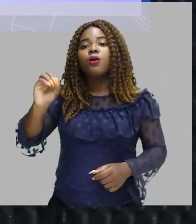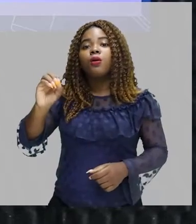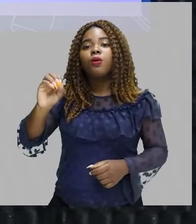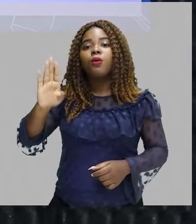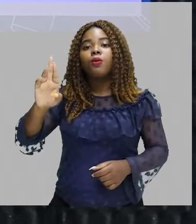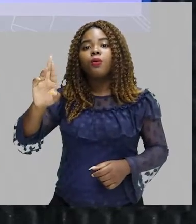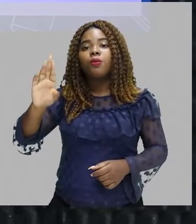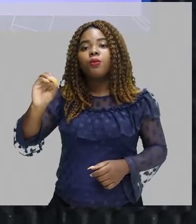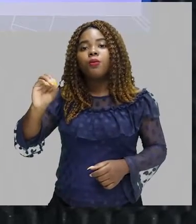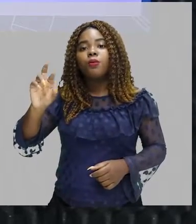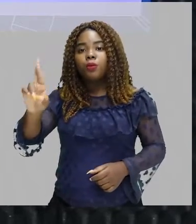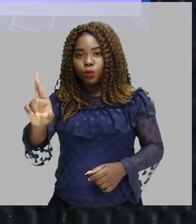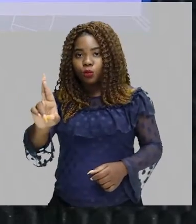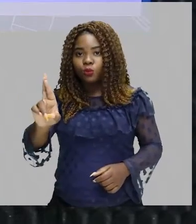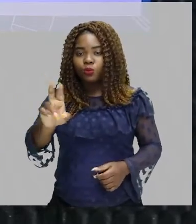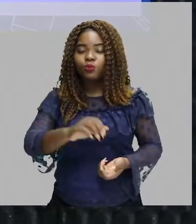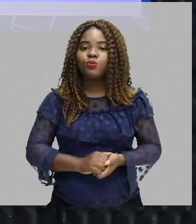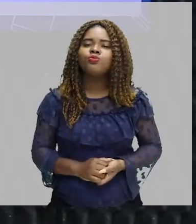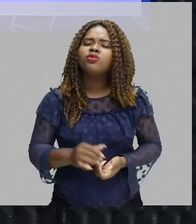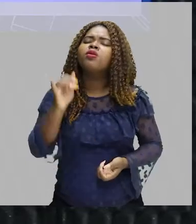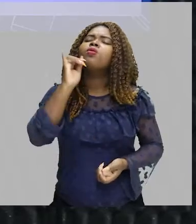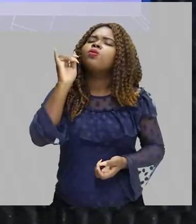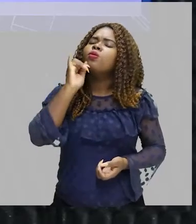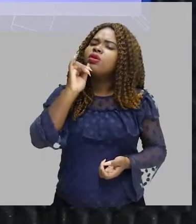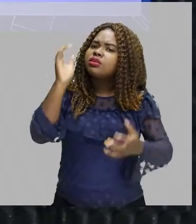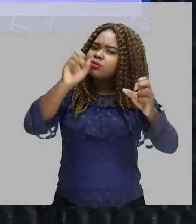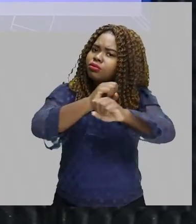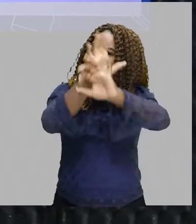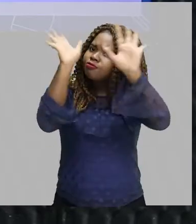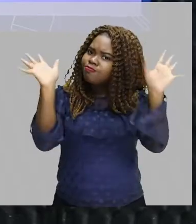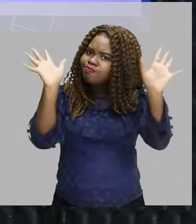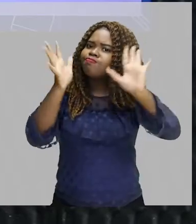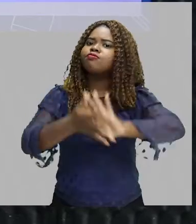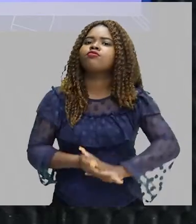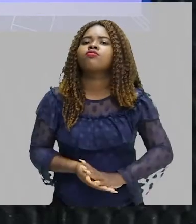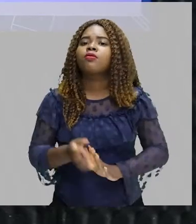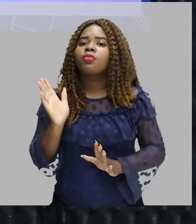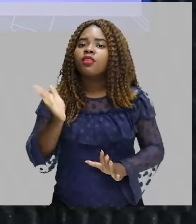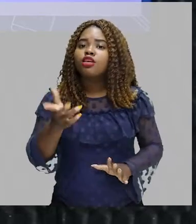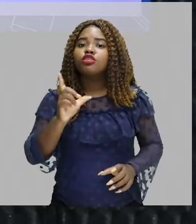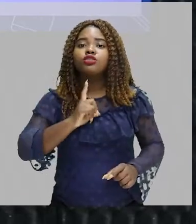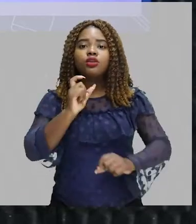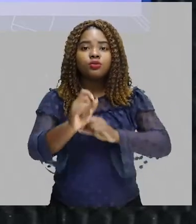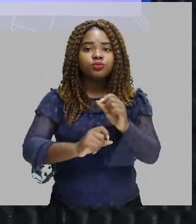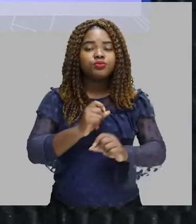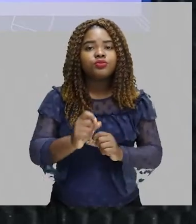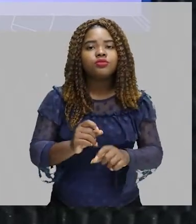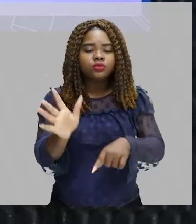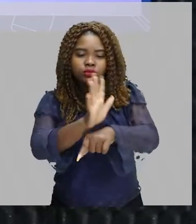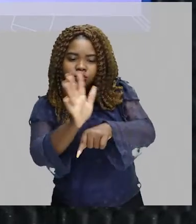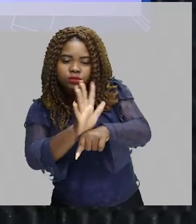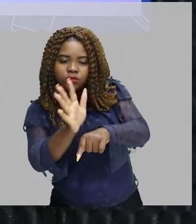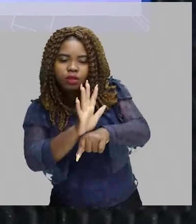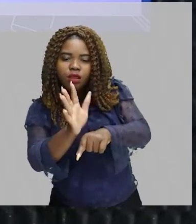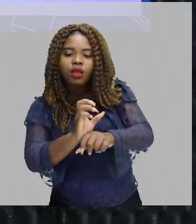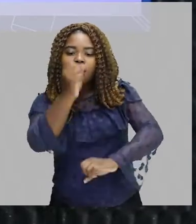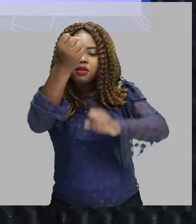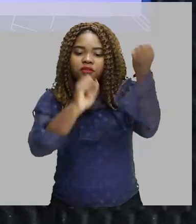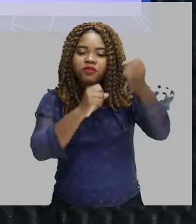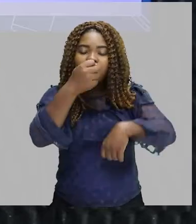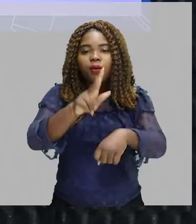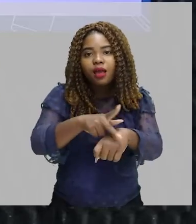Um exemplozinho bacana aí para tu ver isso mentalmente, se tu já assistiu aquele filme A Fantástica Fábrica de Chocolates,